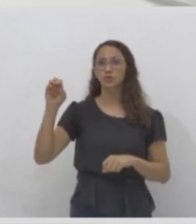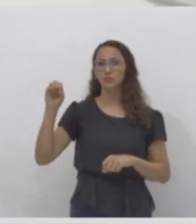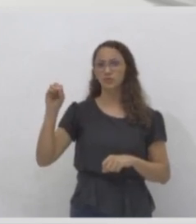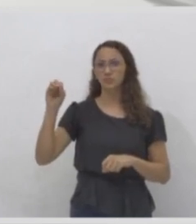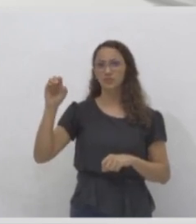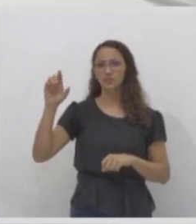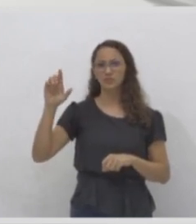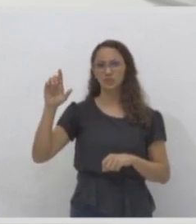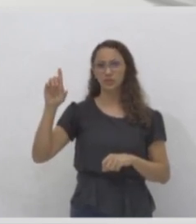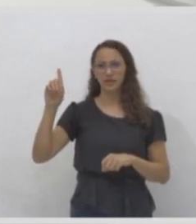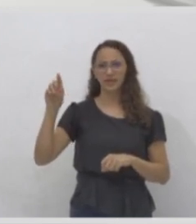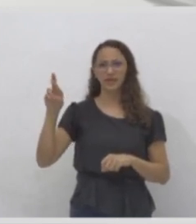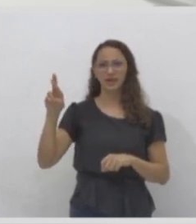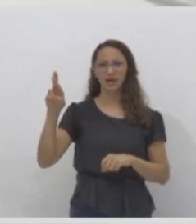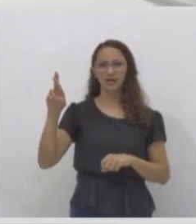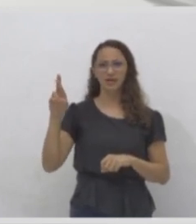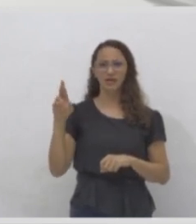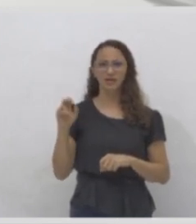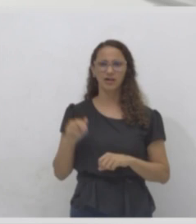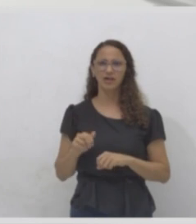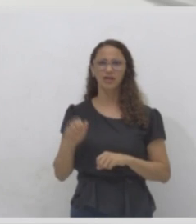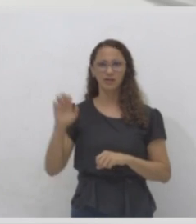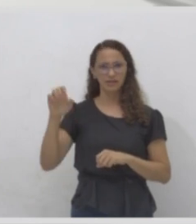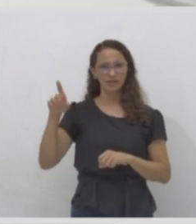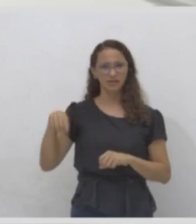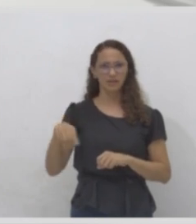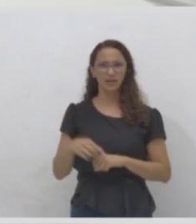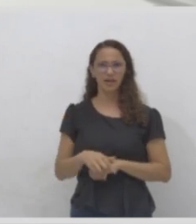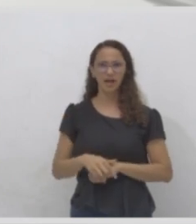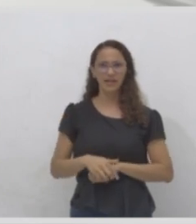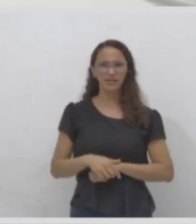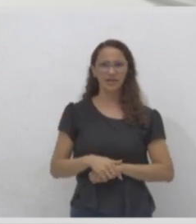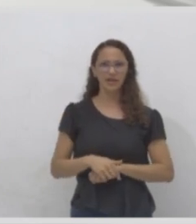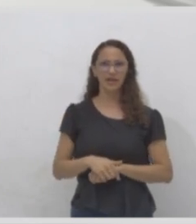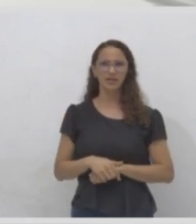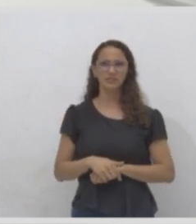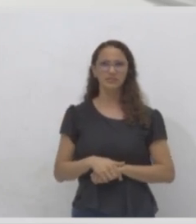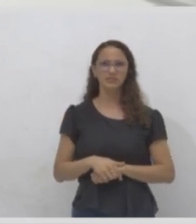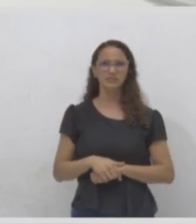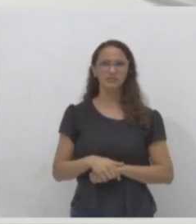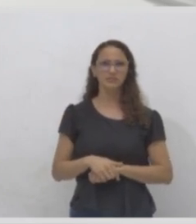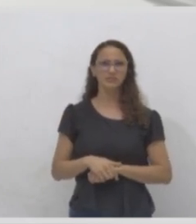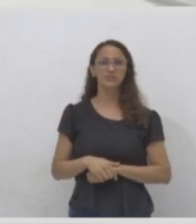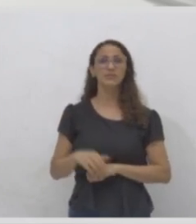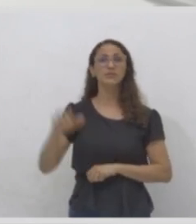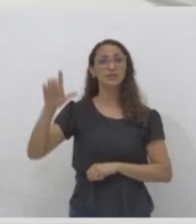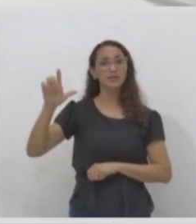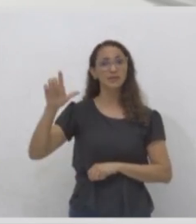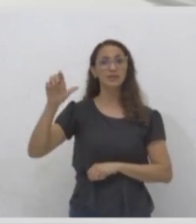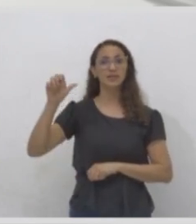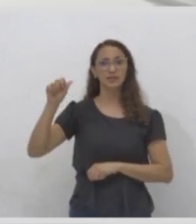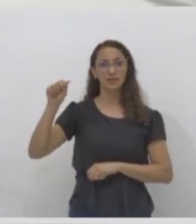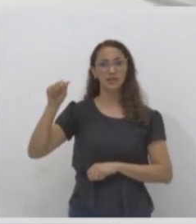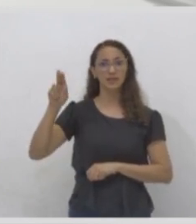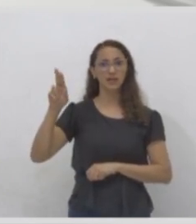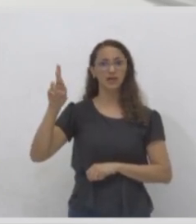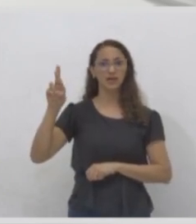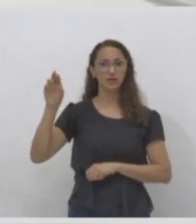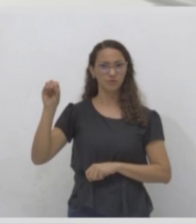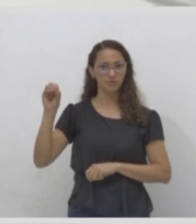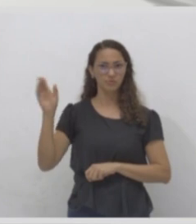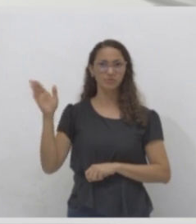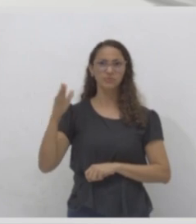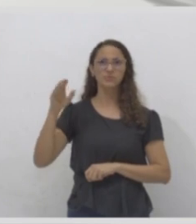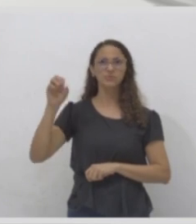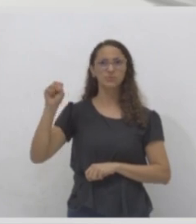Almirante Barroso, que agora não é escola, mas a gente fala escola, que abriga a sede do Tribunal de